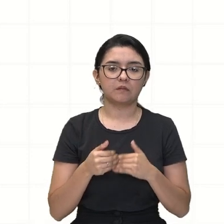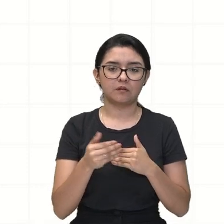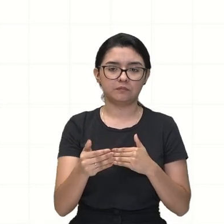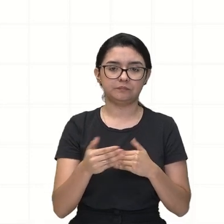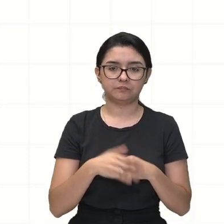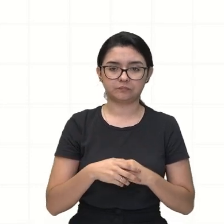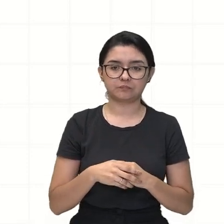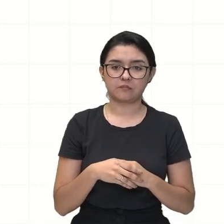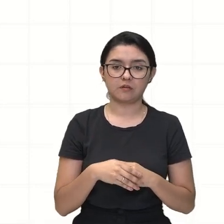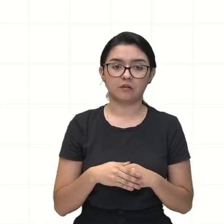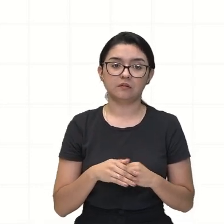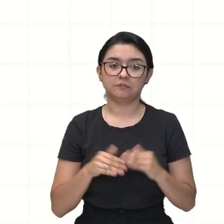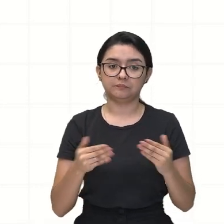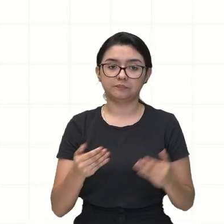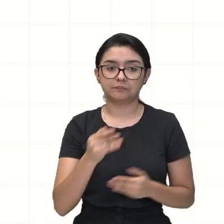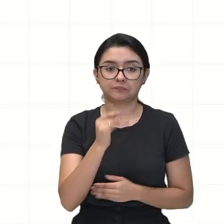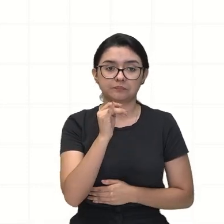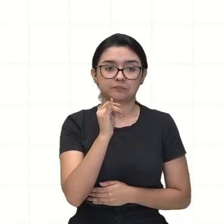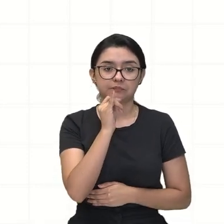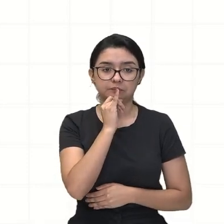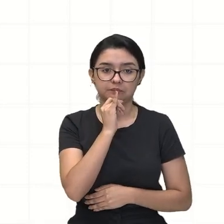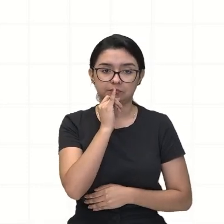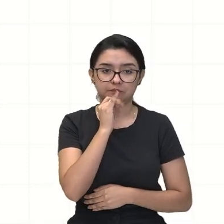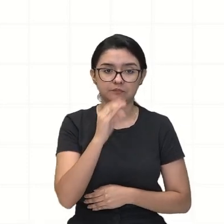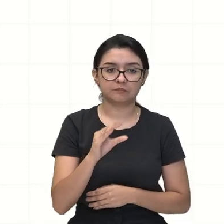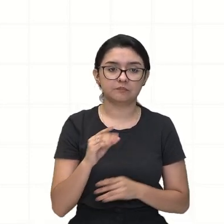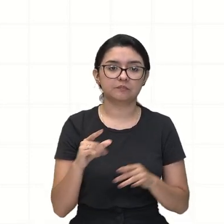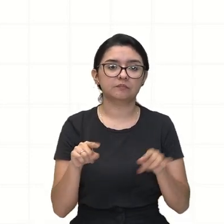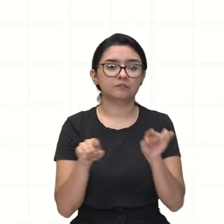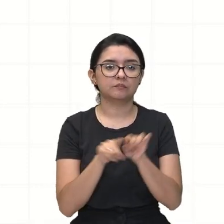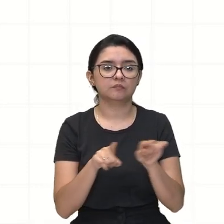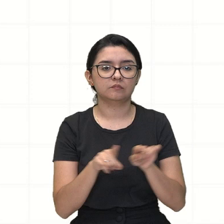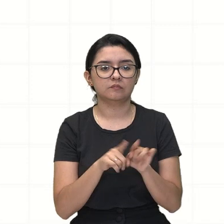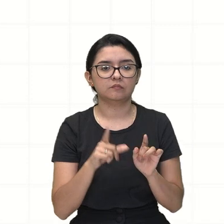No exemplo C, olha só, nós temos aqui